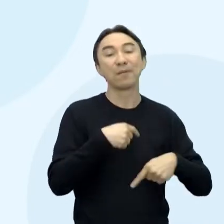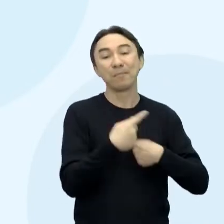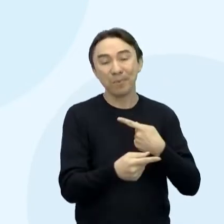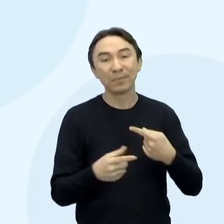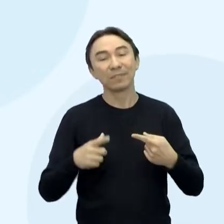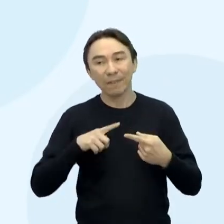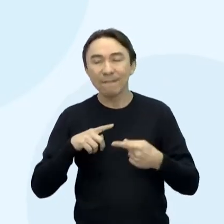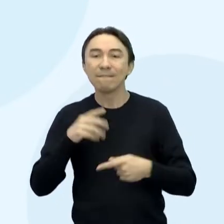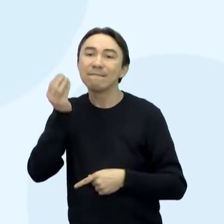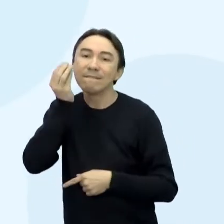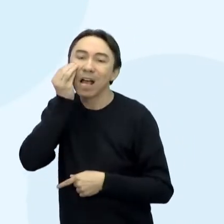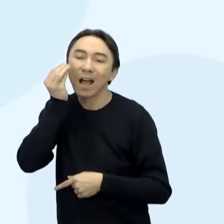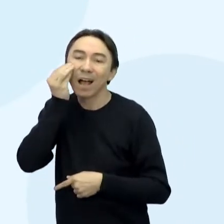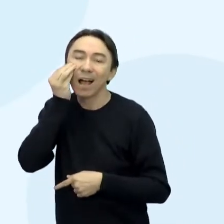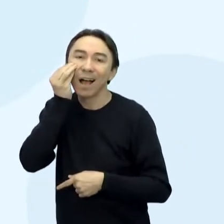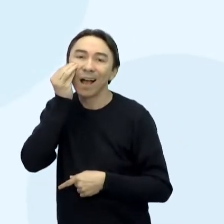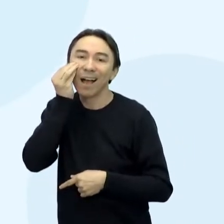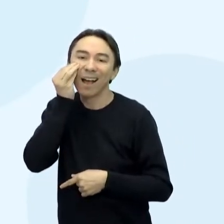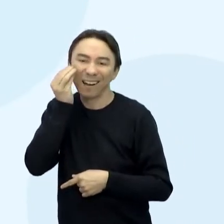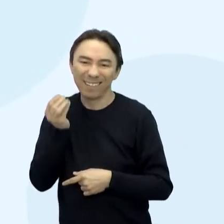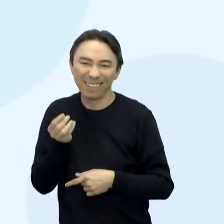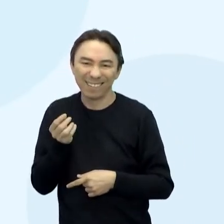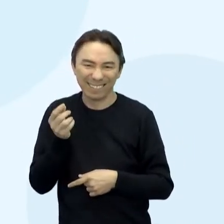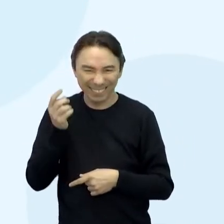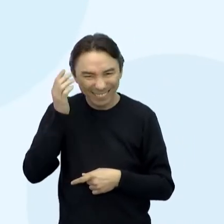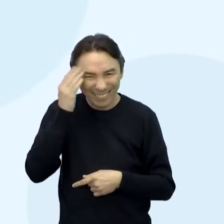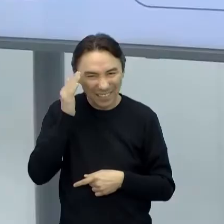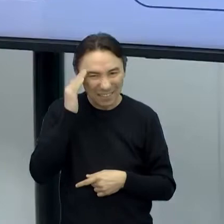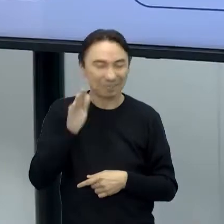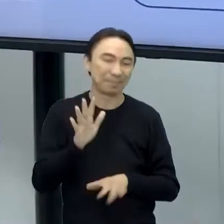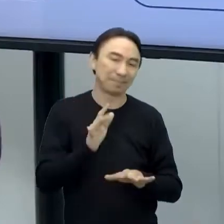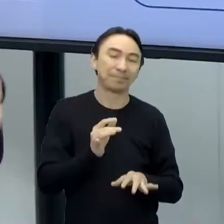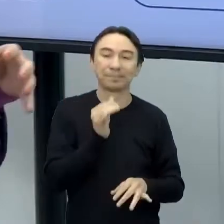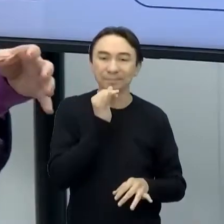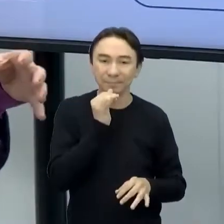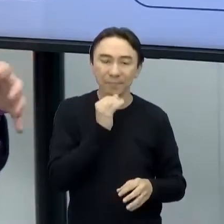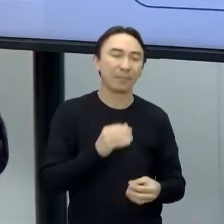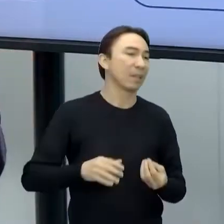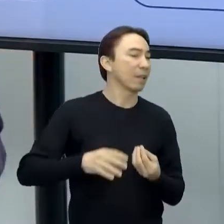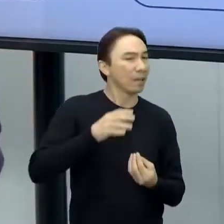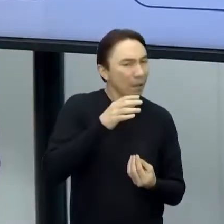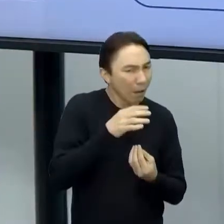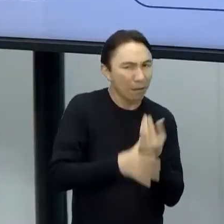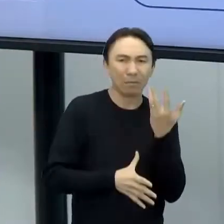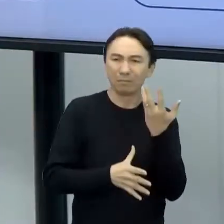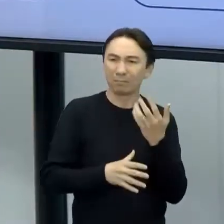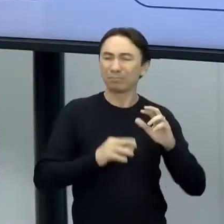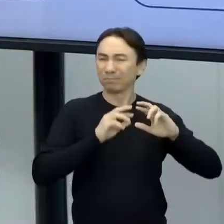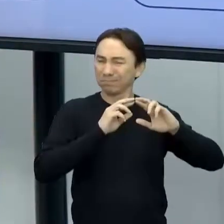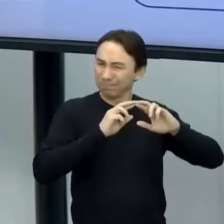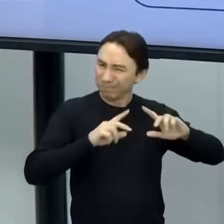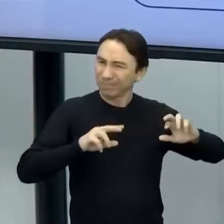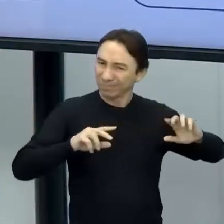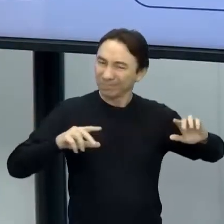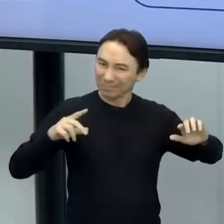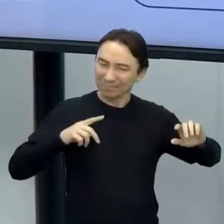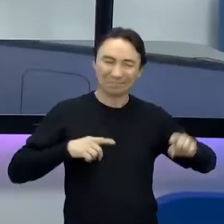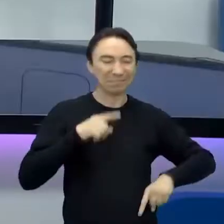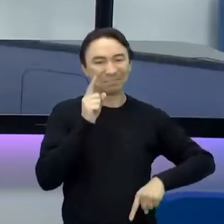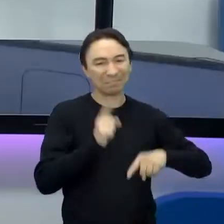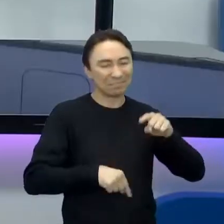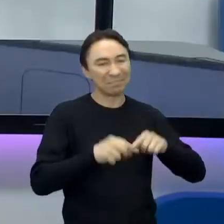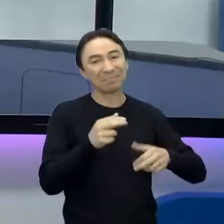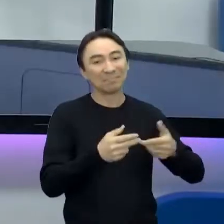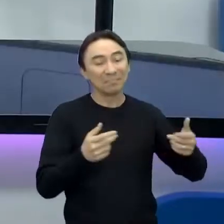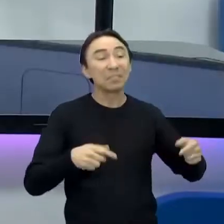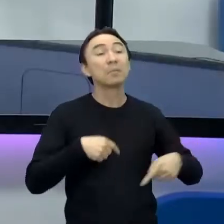seja de rosca, né? Então, eu crio vários materiais e eu peço para as